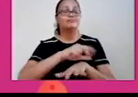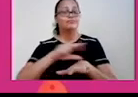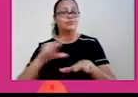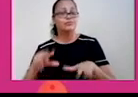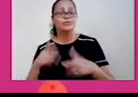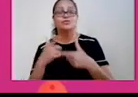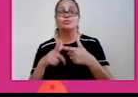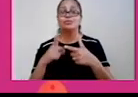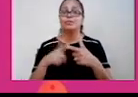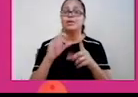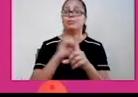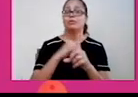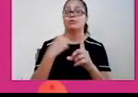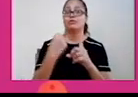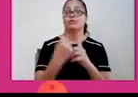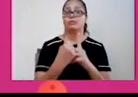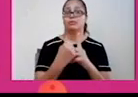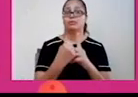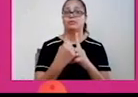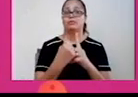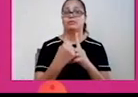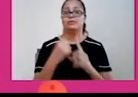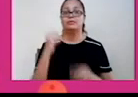problemas sociais, certo?